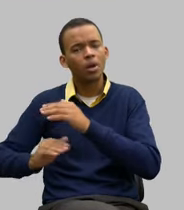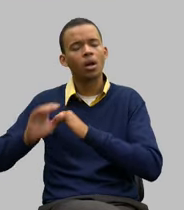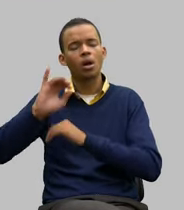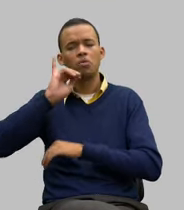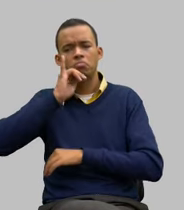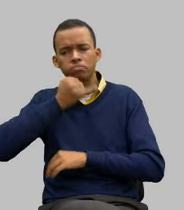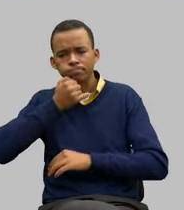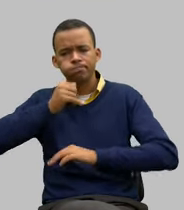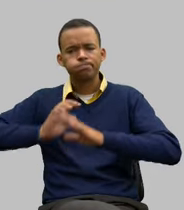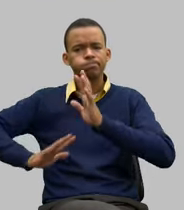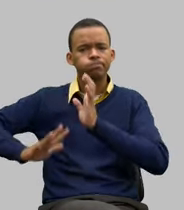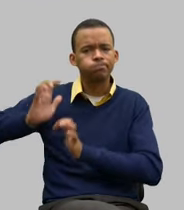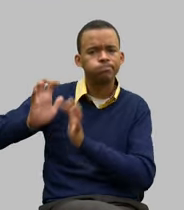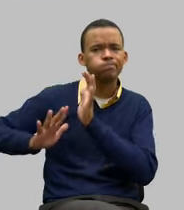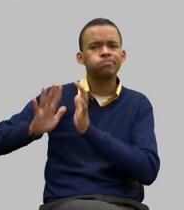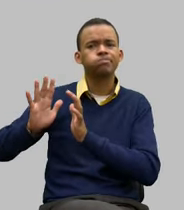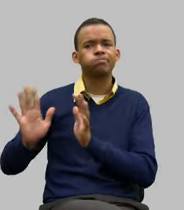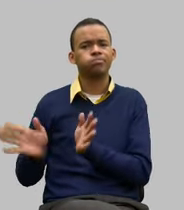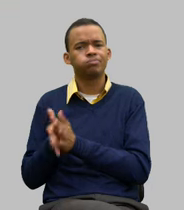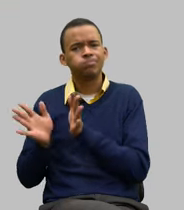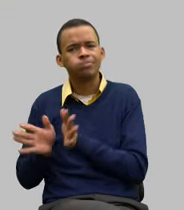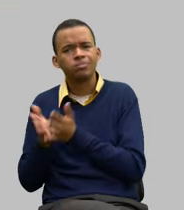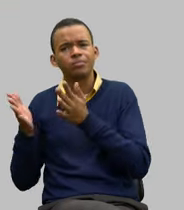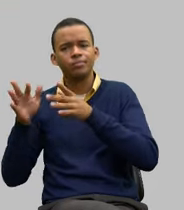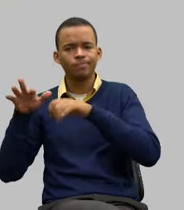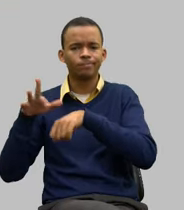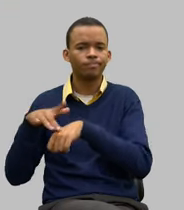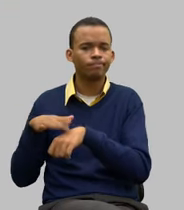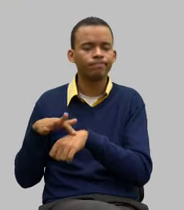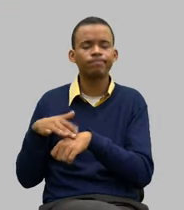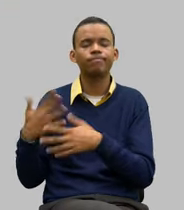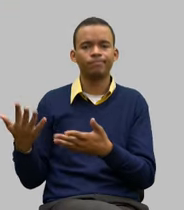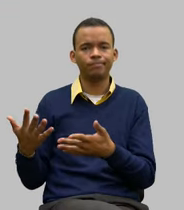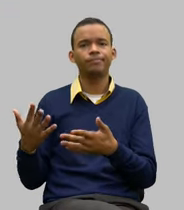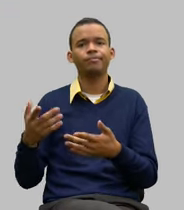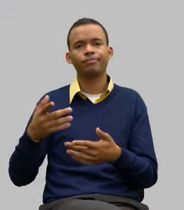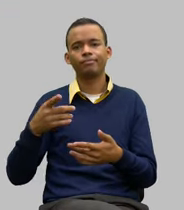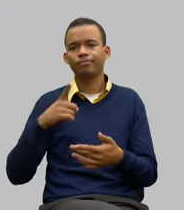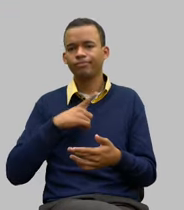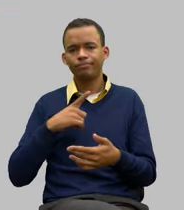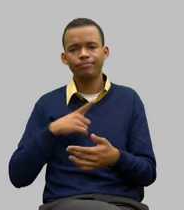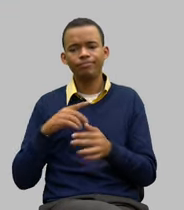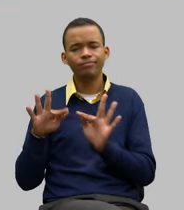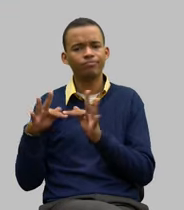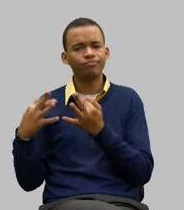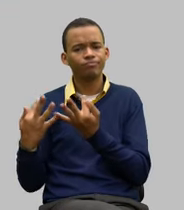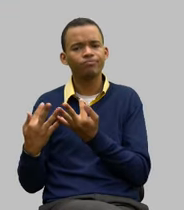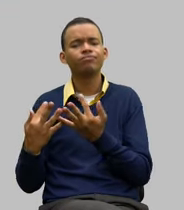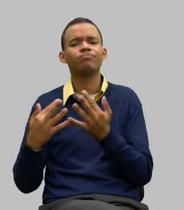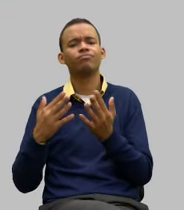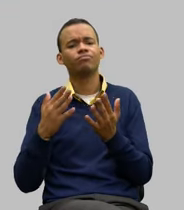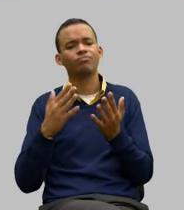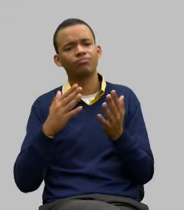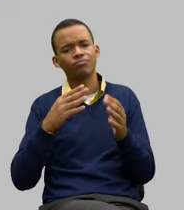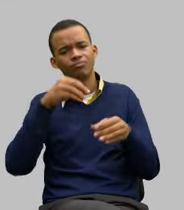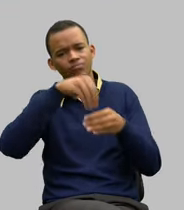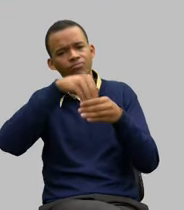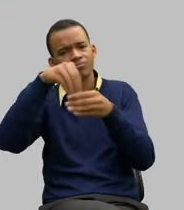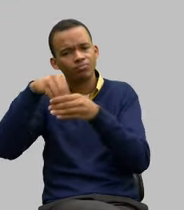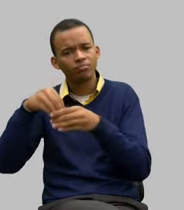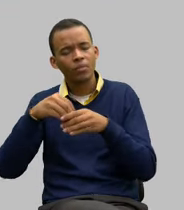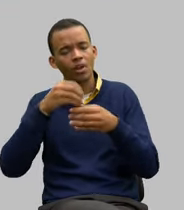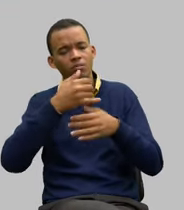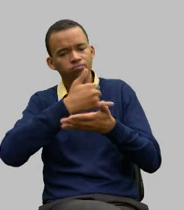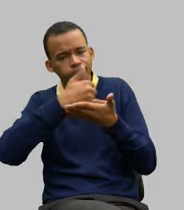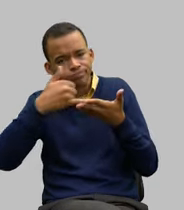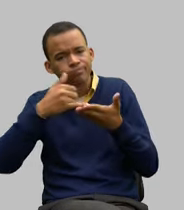pobreza é a doença e dificilmente não tem uma família que não tem esses problemas em casa agora vai